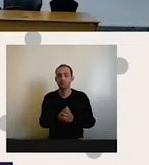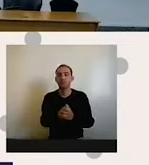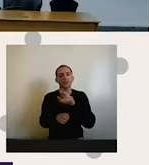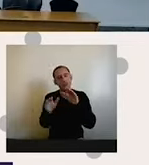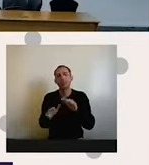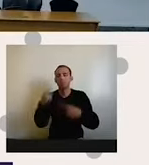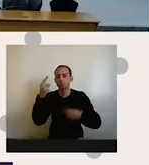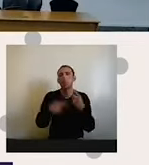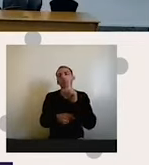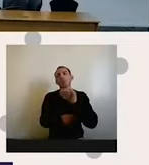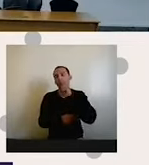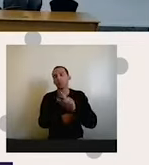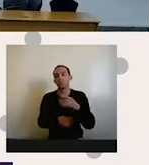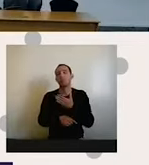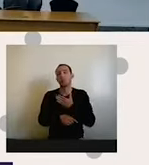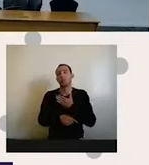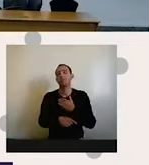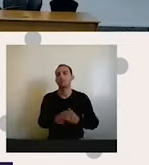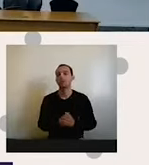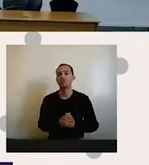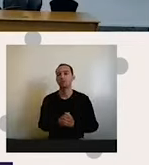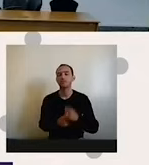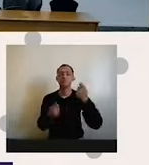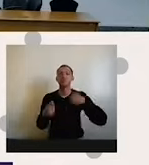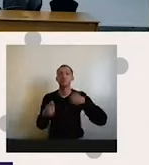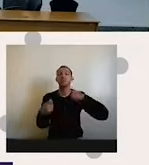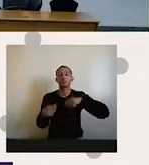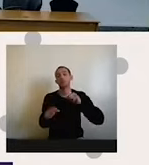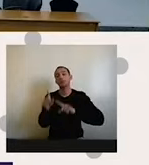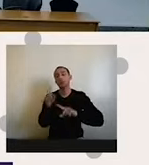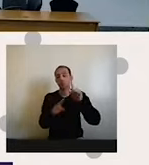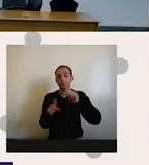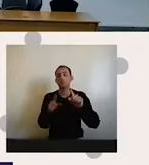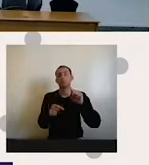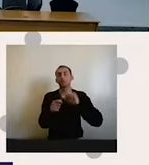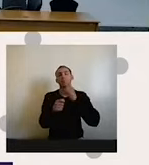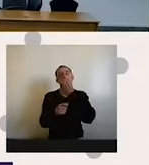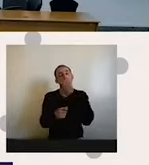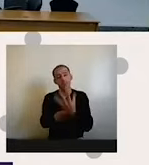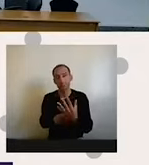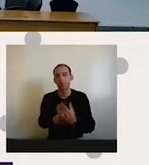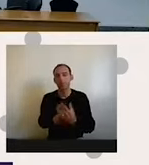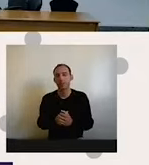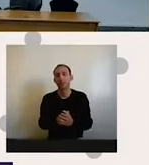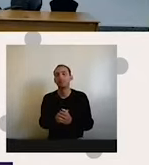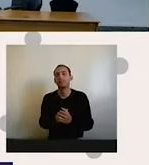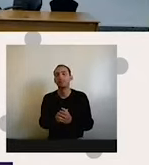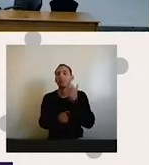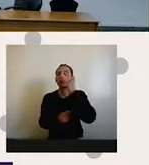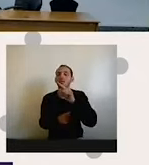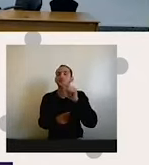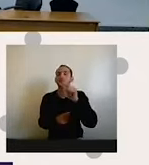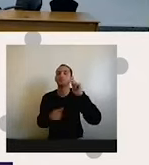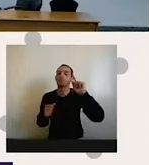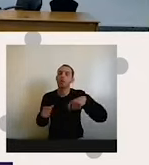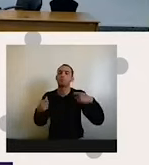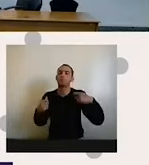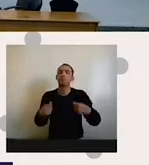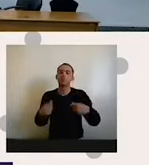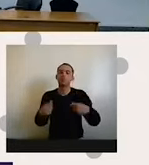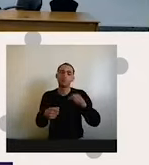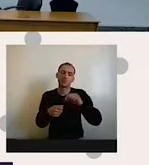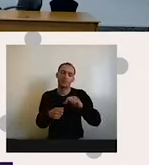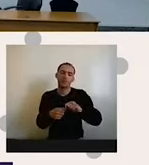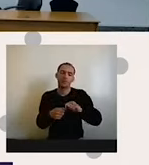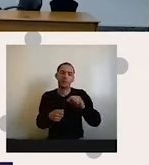que, de alguma maneira, fique muito bem consignado que é necessário fazer as avaliações psicossociais para a gente poder cobrar e não